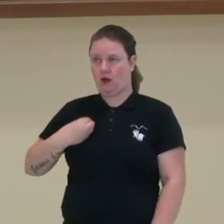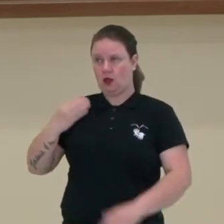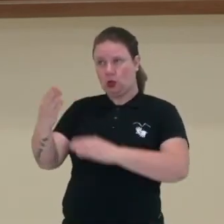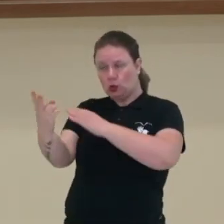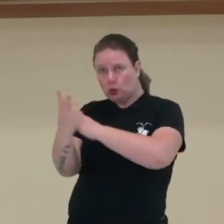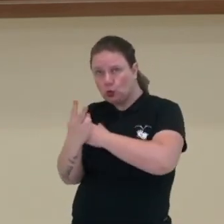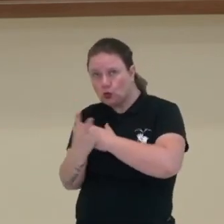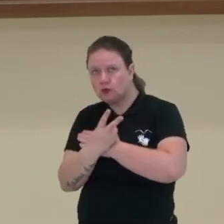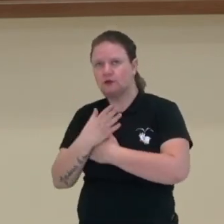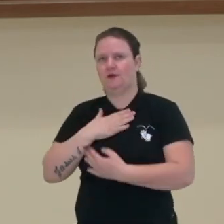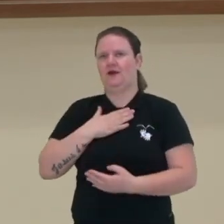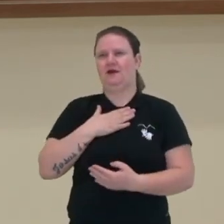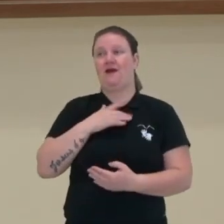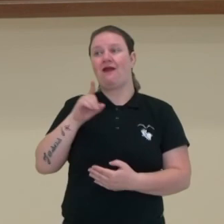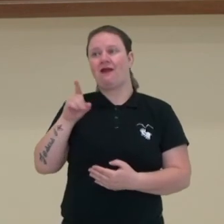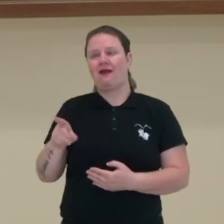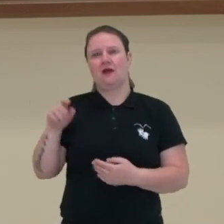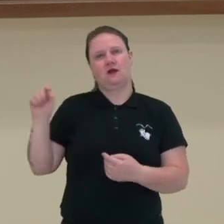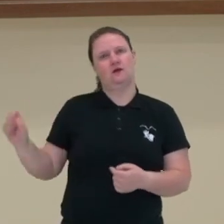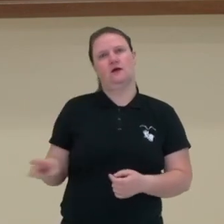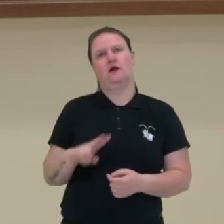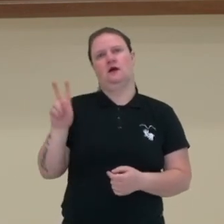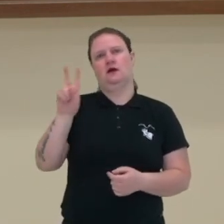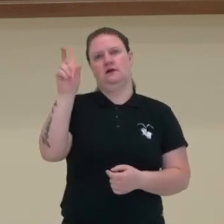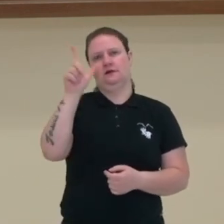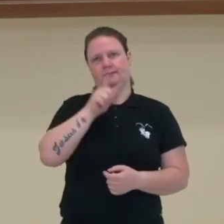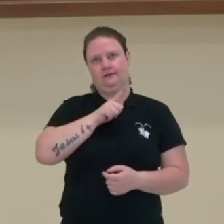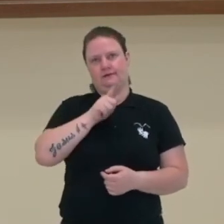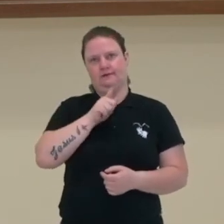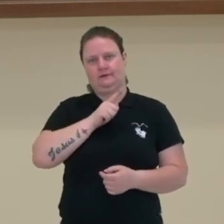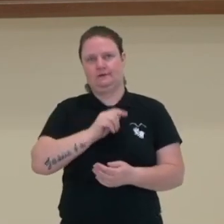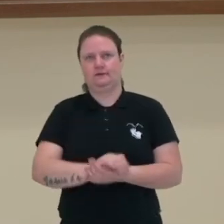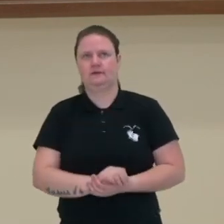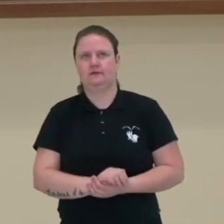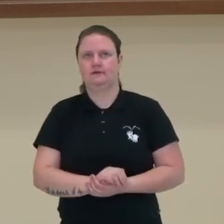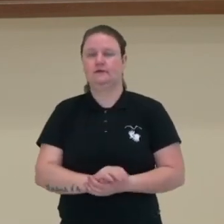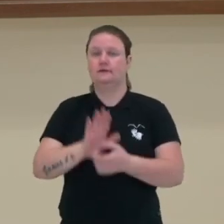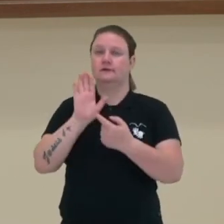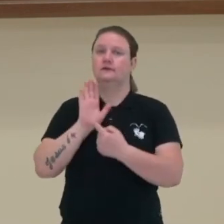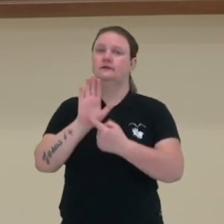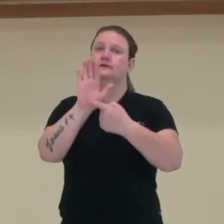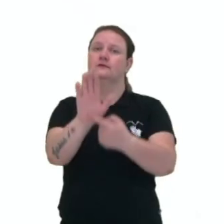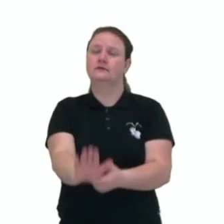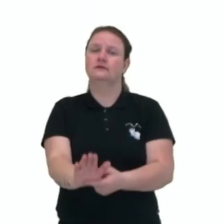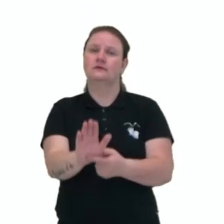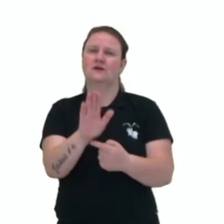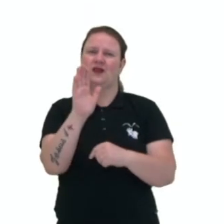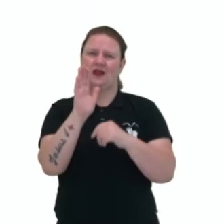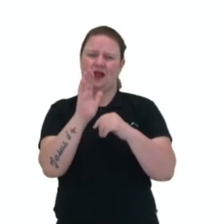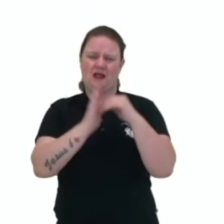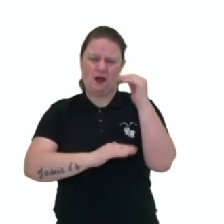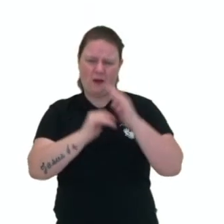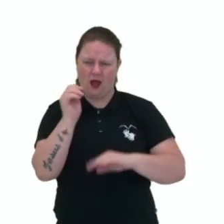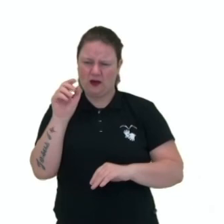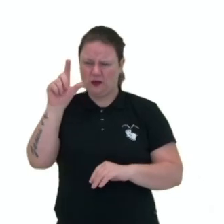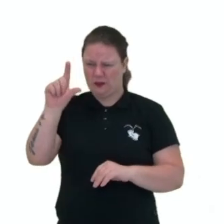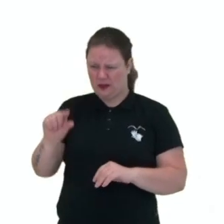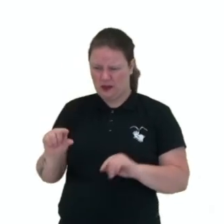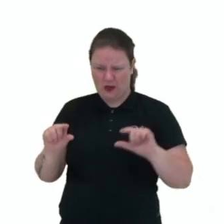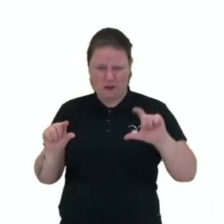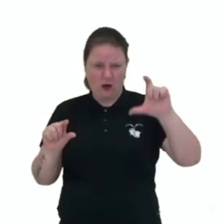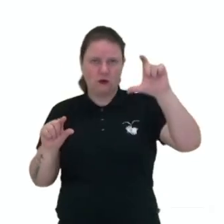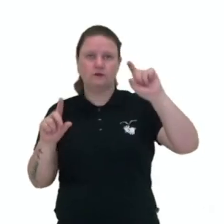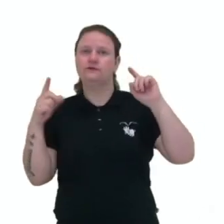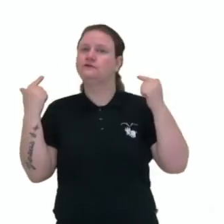heróis. Então, eles é que precisam ser valorizados. Também indica que não existem trabalhos indignos e que todos devem procurar